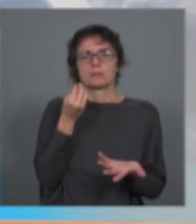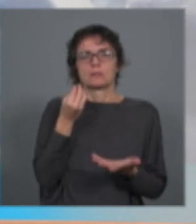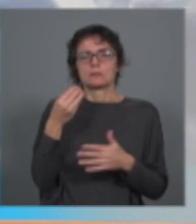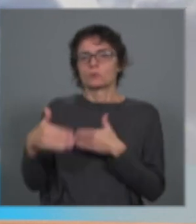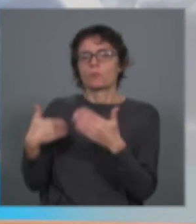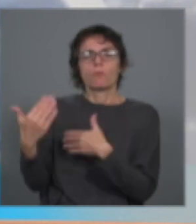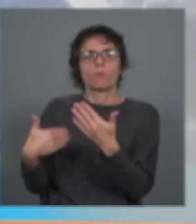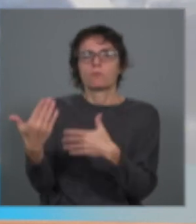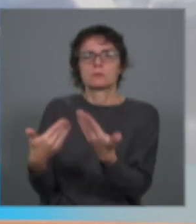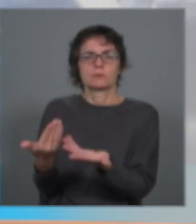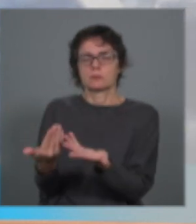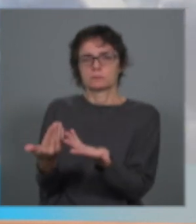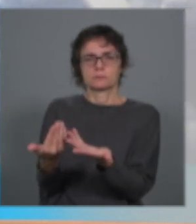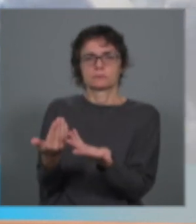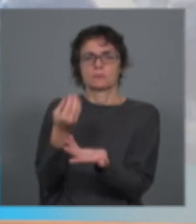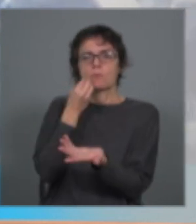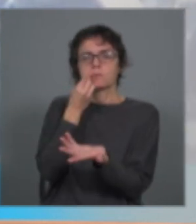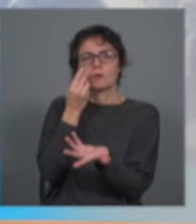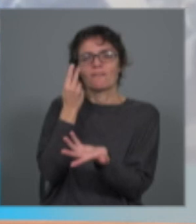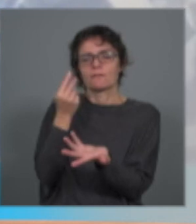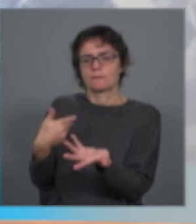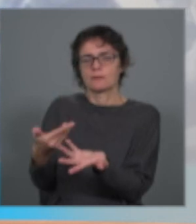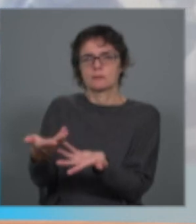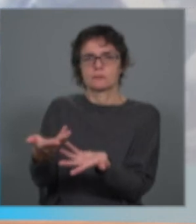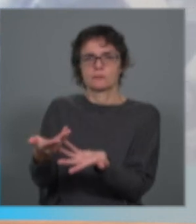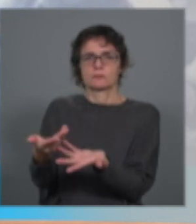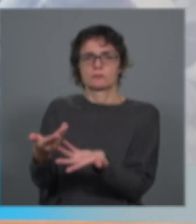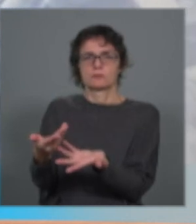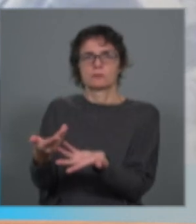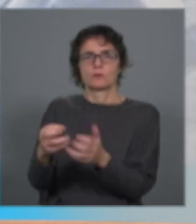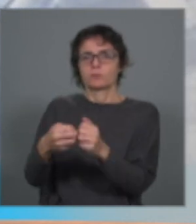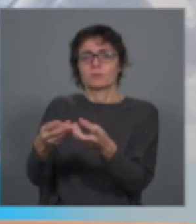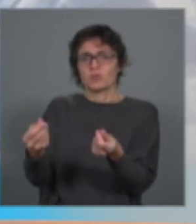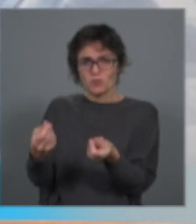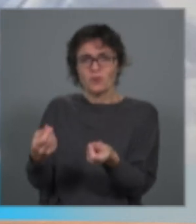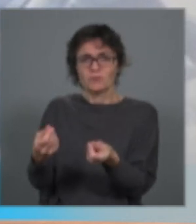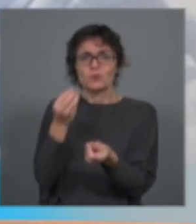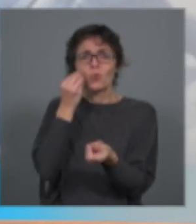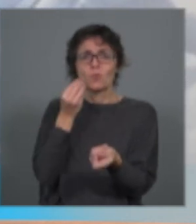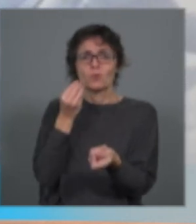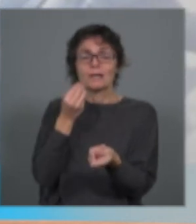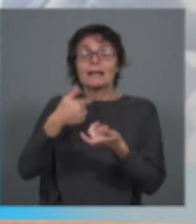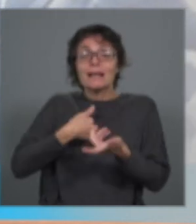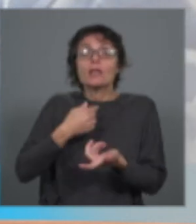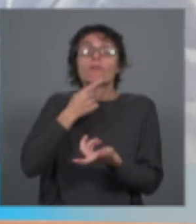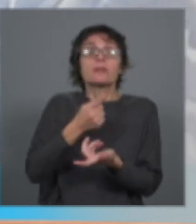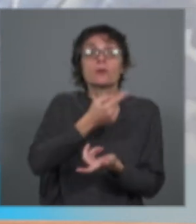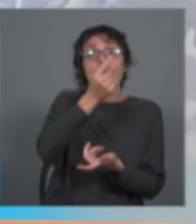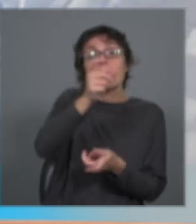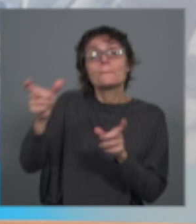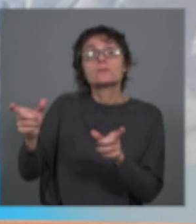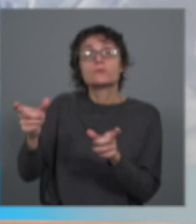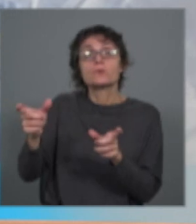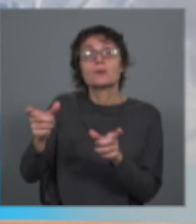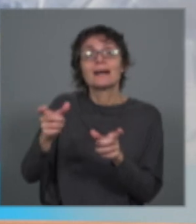em violência? Portanto, o apelo, penso eu, que é cada vez mais um apelo a que as pessoas sejam o mais racionais possível, que tenham o comportamento o